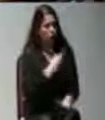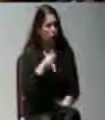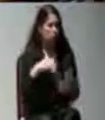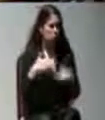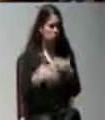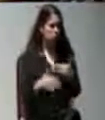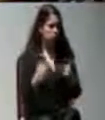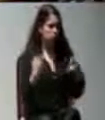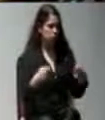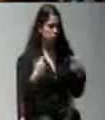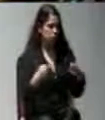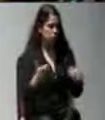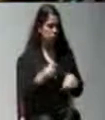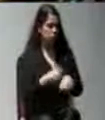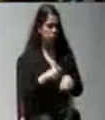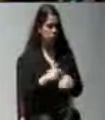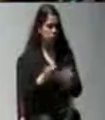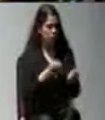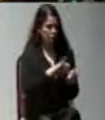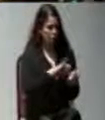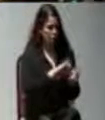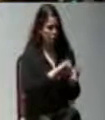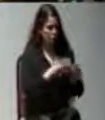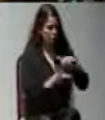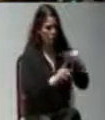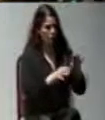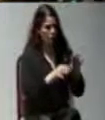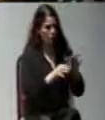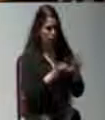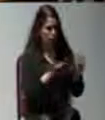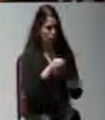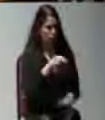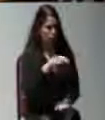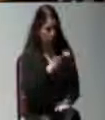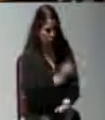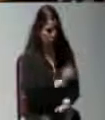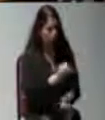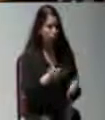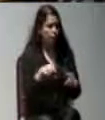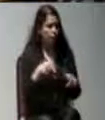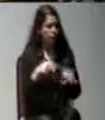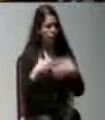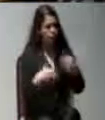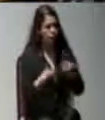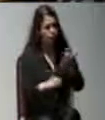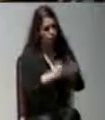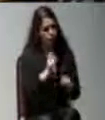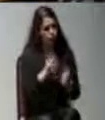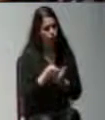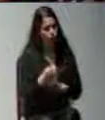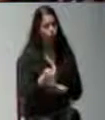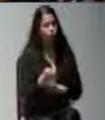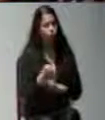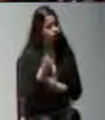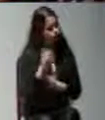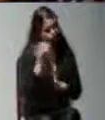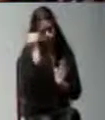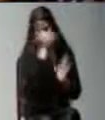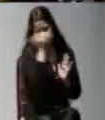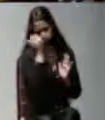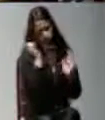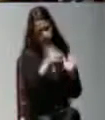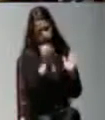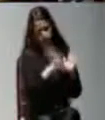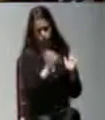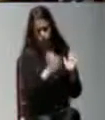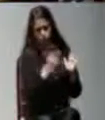atual momento do capitalismo globalizado e neoliberal. Constitui um processo de extremo desrespeito, que